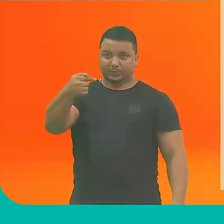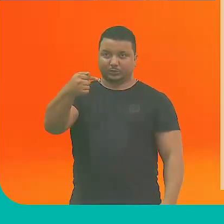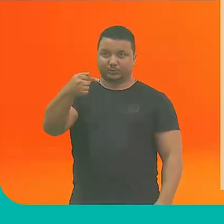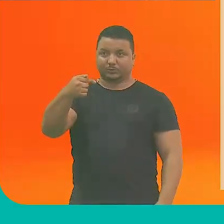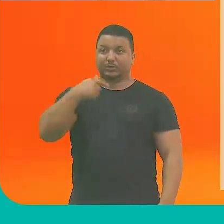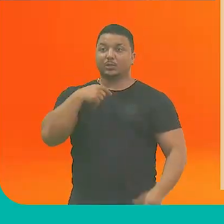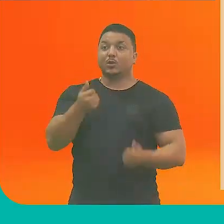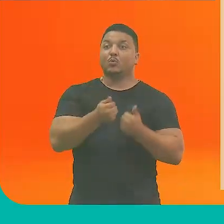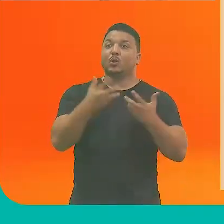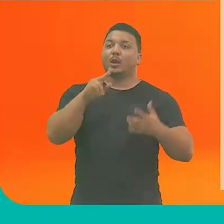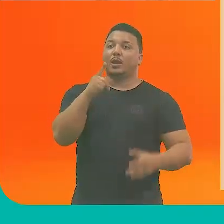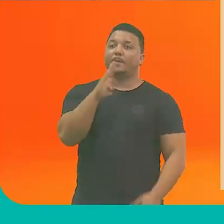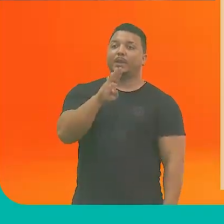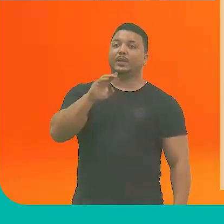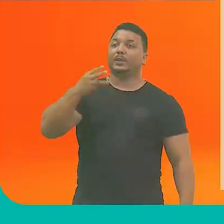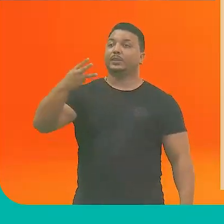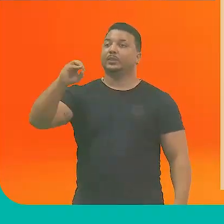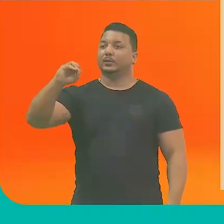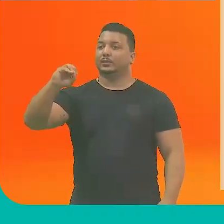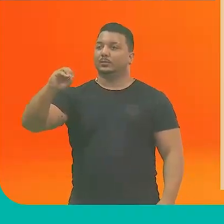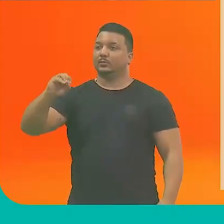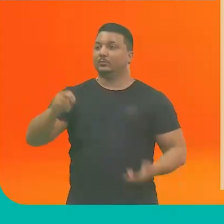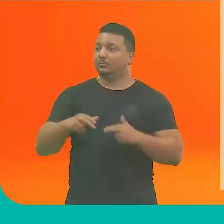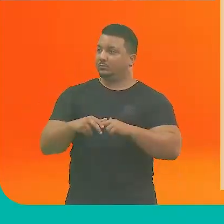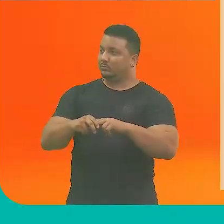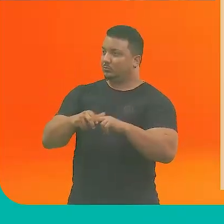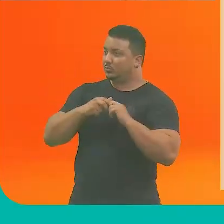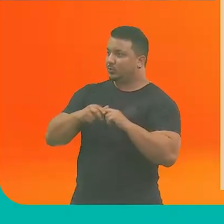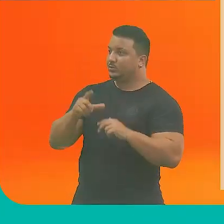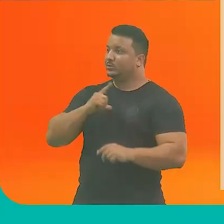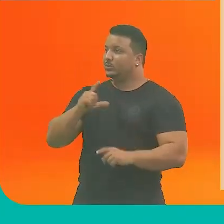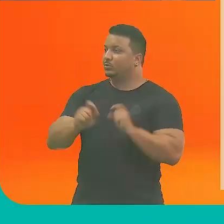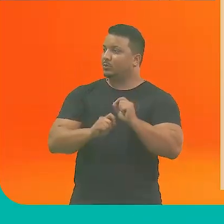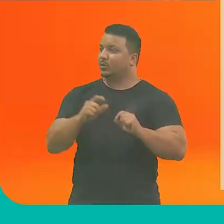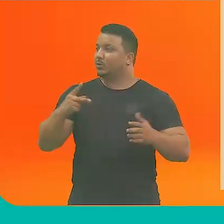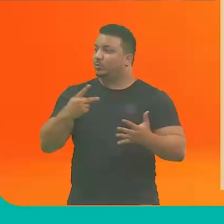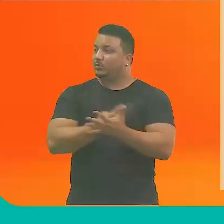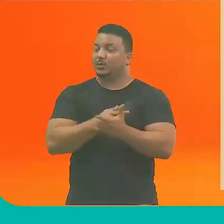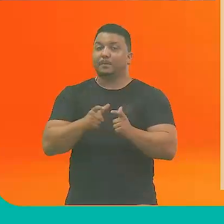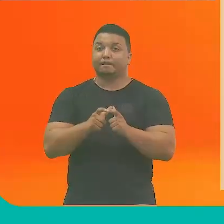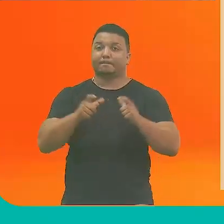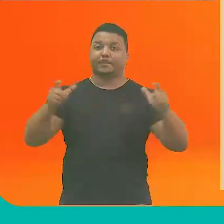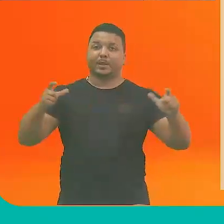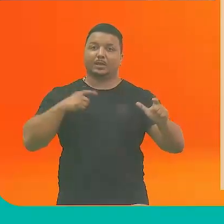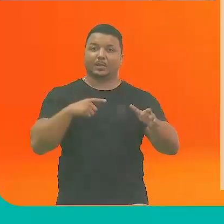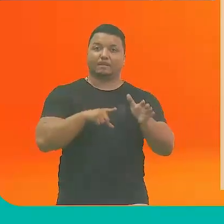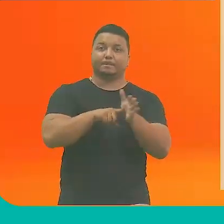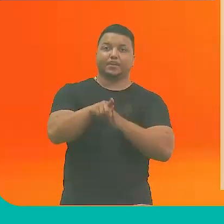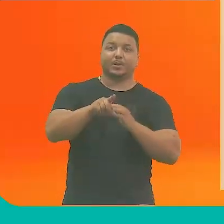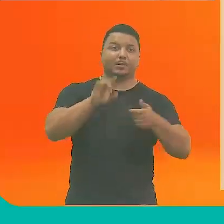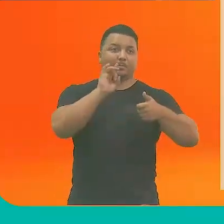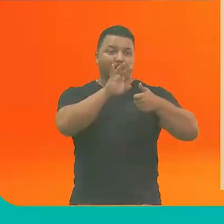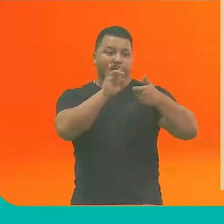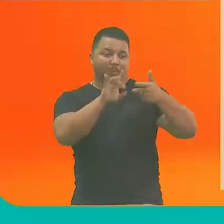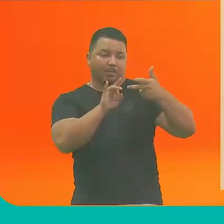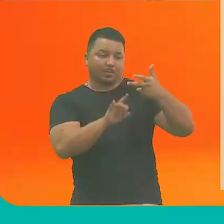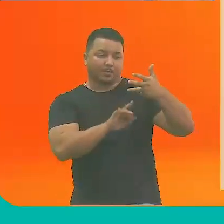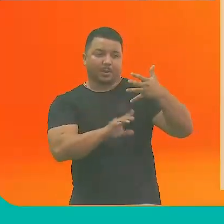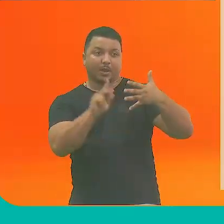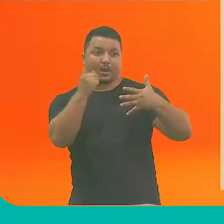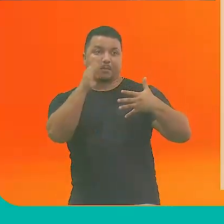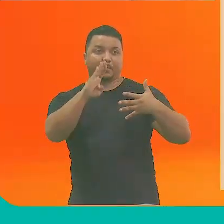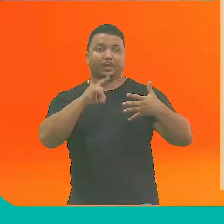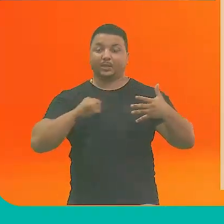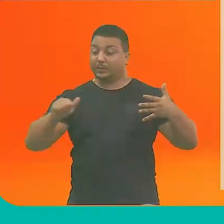30 habilidades. Então, geralmente, o que é que ocorre? Uma questão de cada habilidade e as